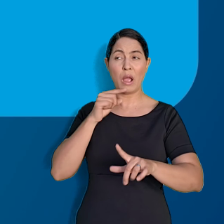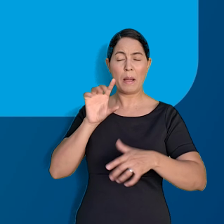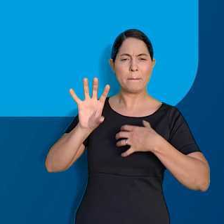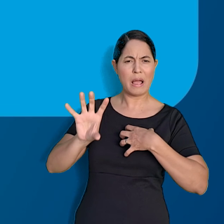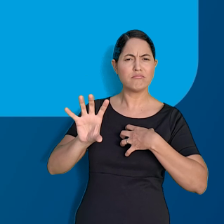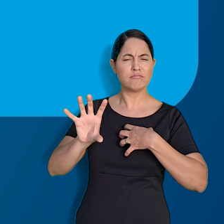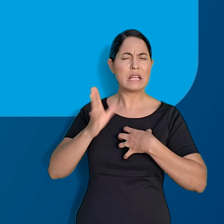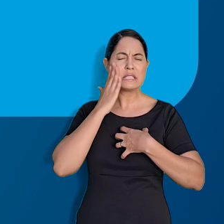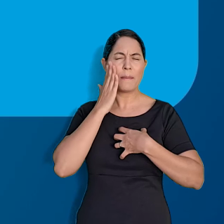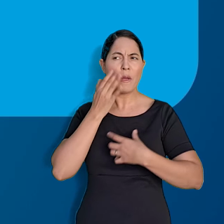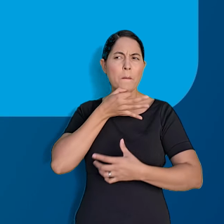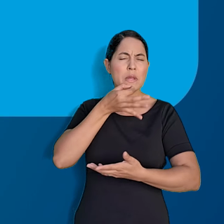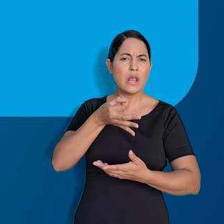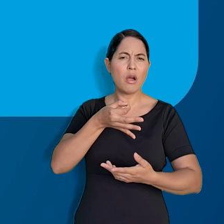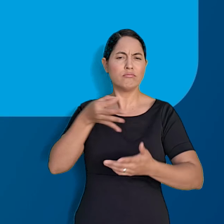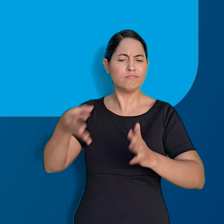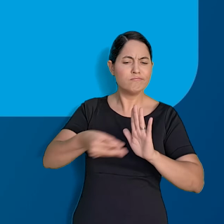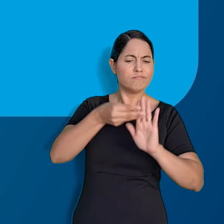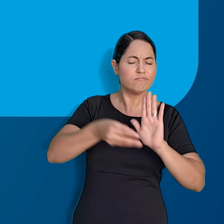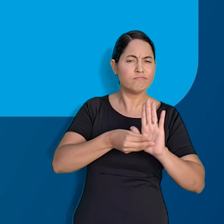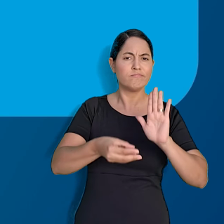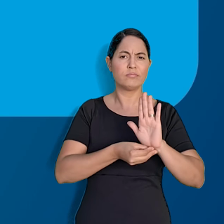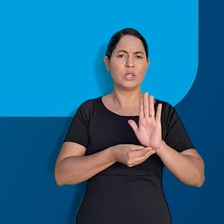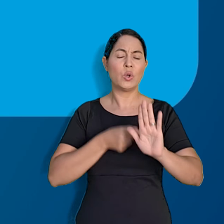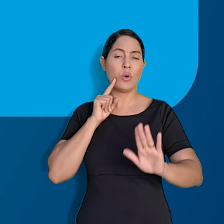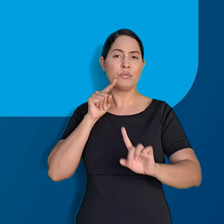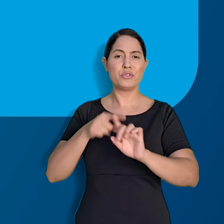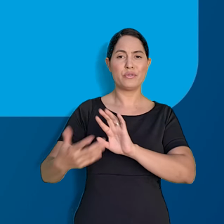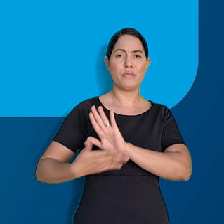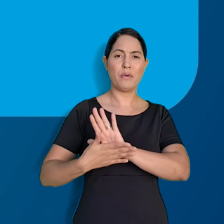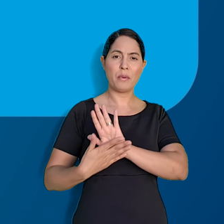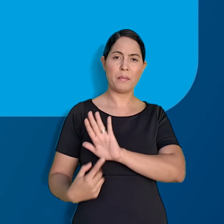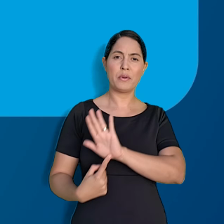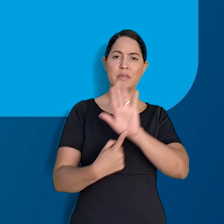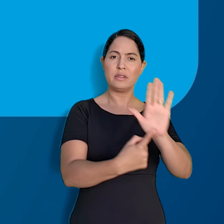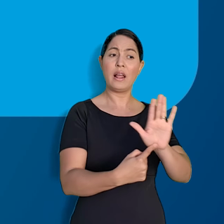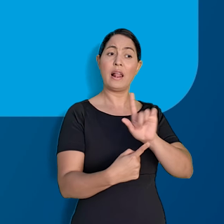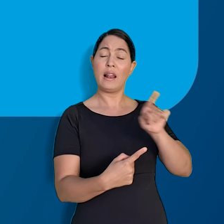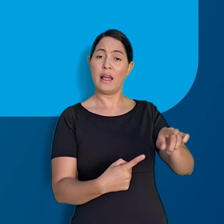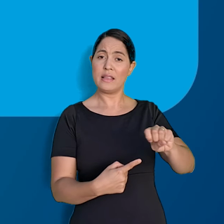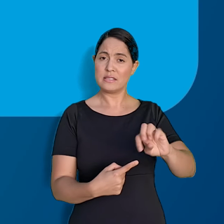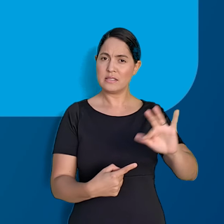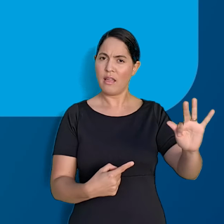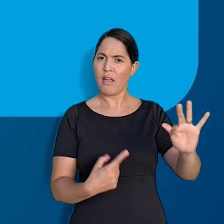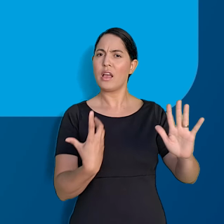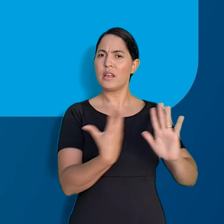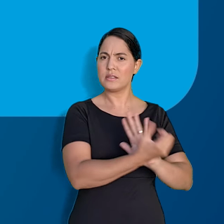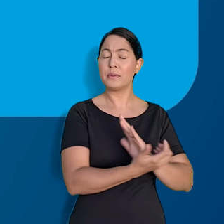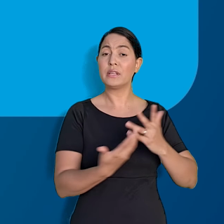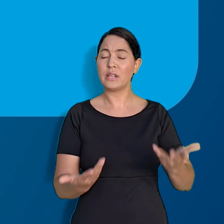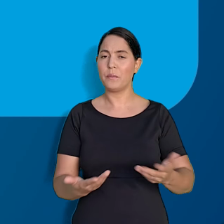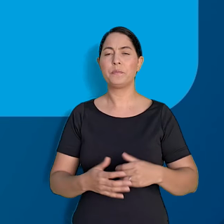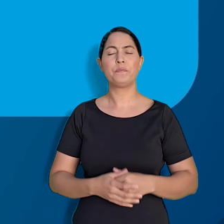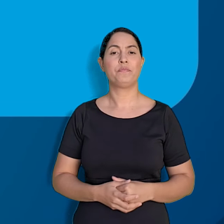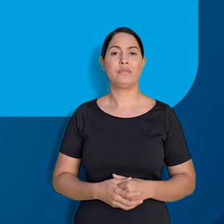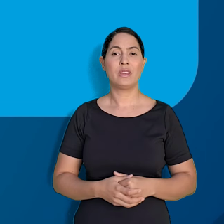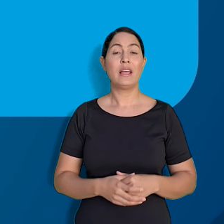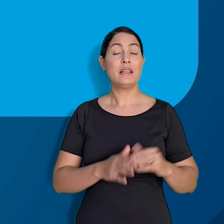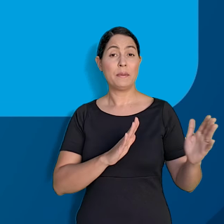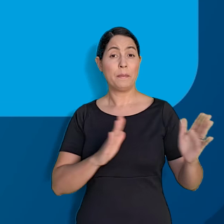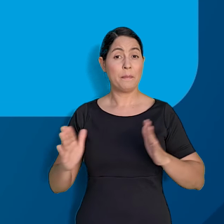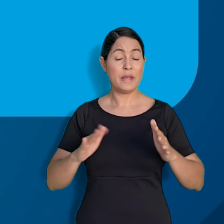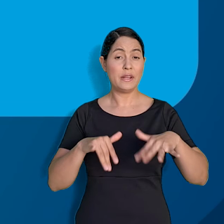reunir sugestões e consolidar contribuições para o encaminhamento de propostas ao Supremo Tribunal Federal. A deliberação foi